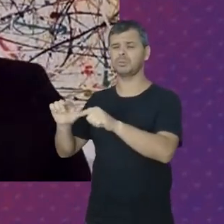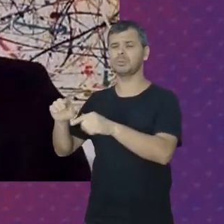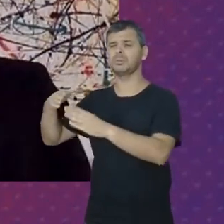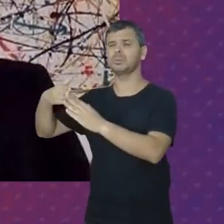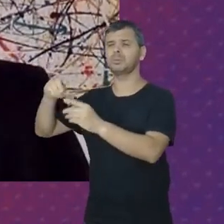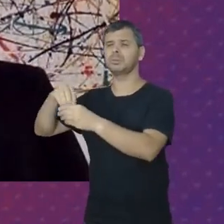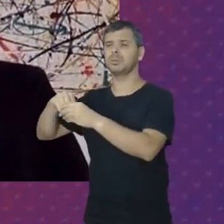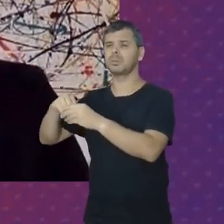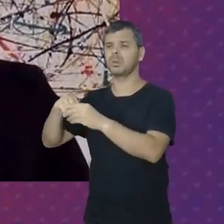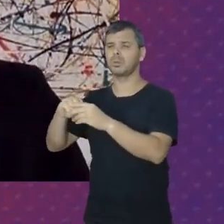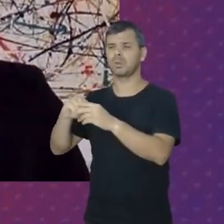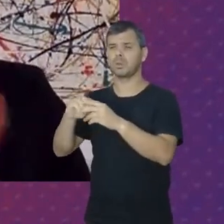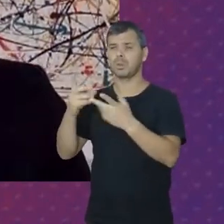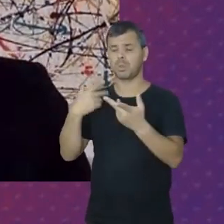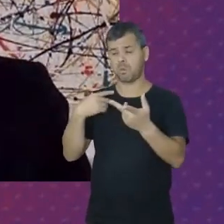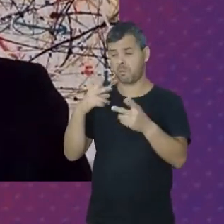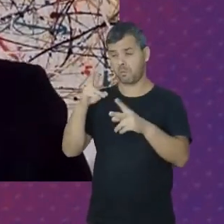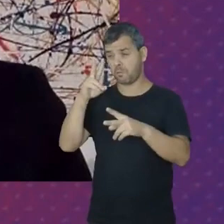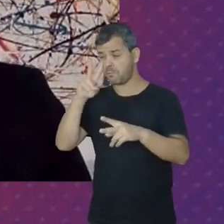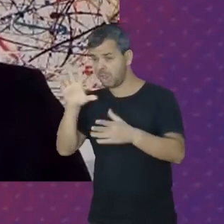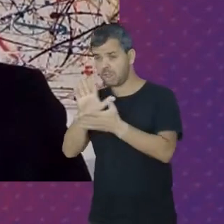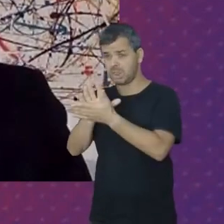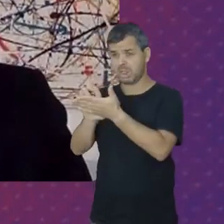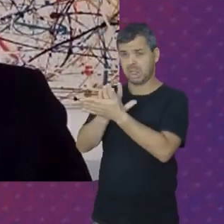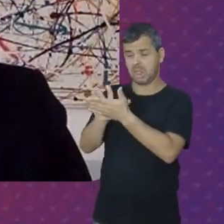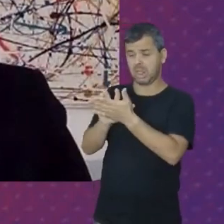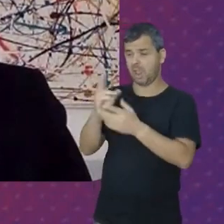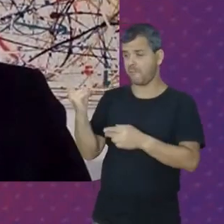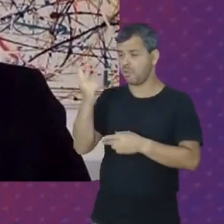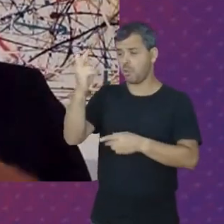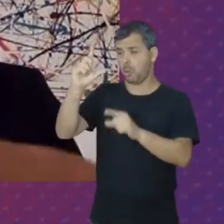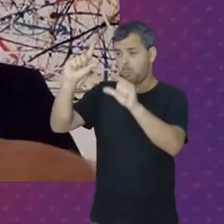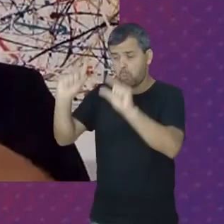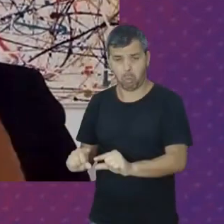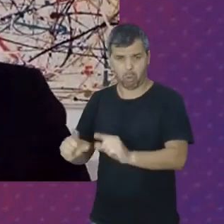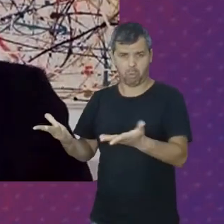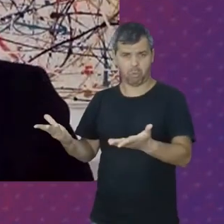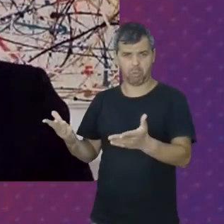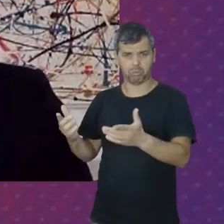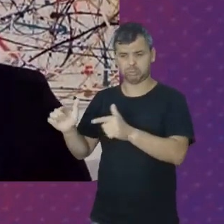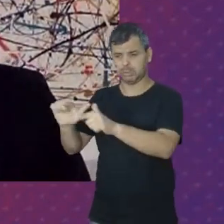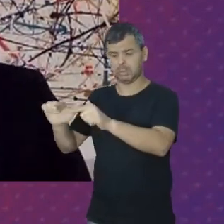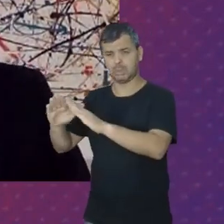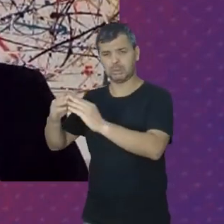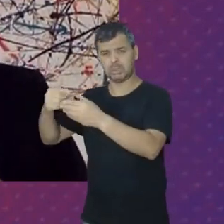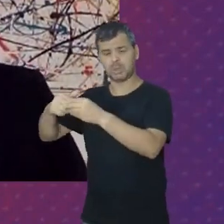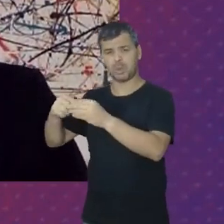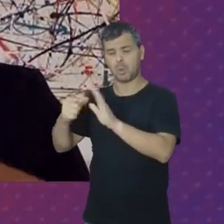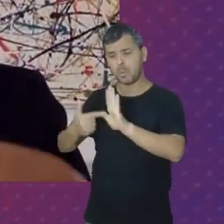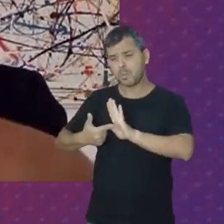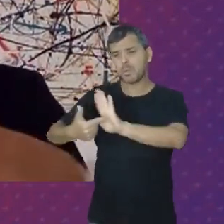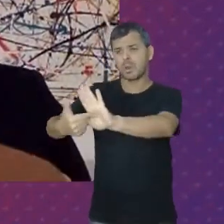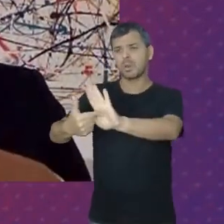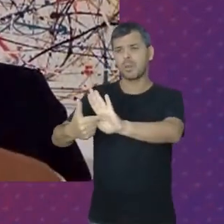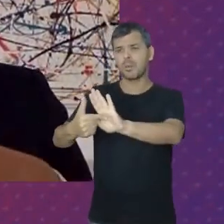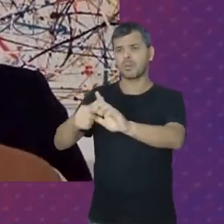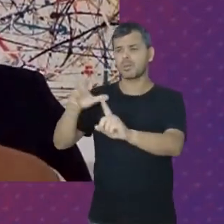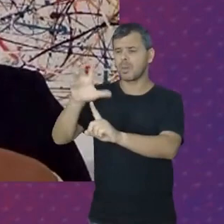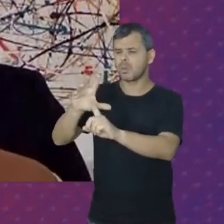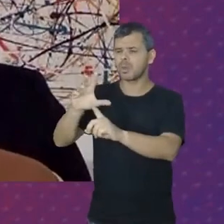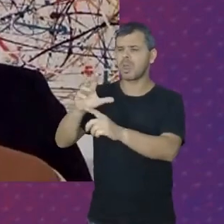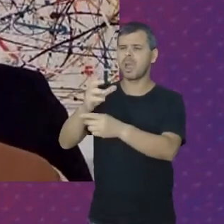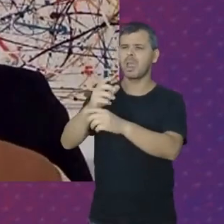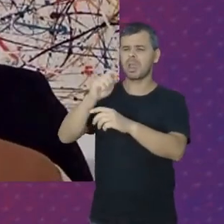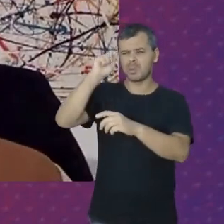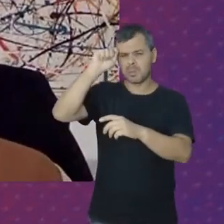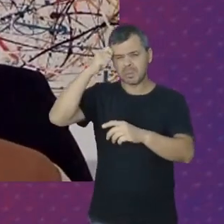dessa invisibilização e da desvalorização do trabalho doméstico, que são determinados pela confluência do racismo,